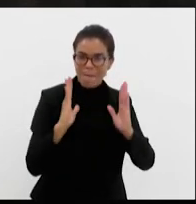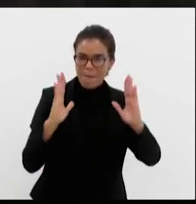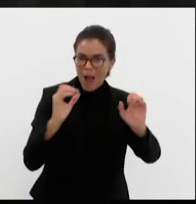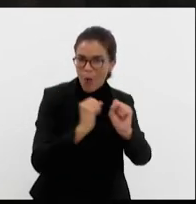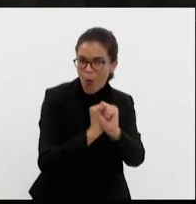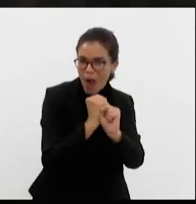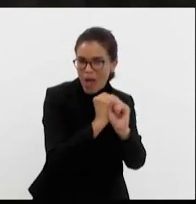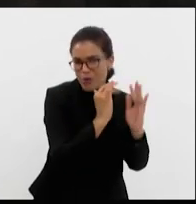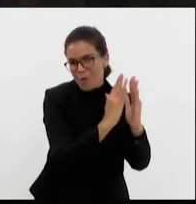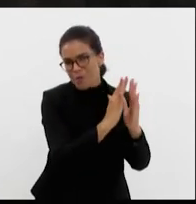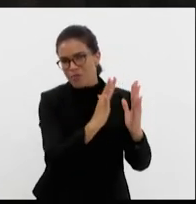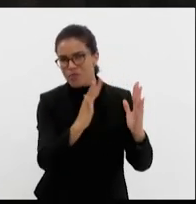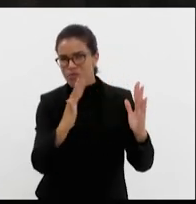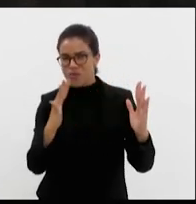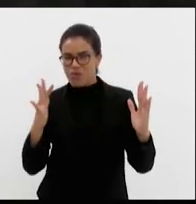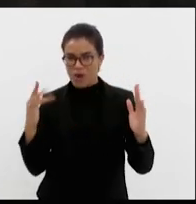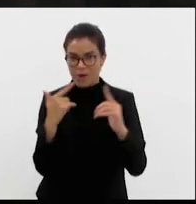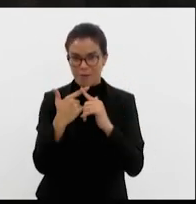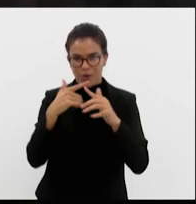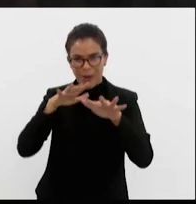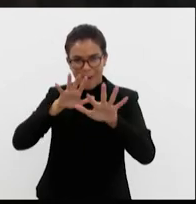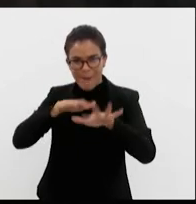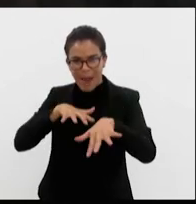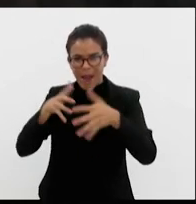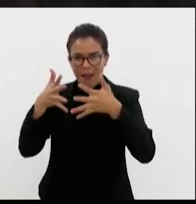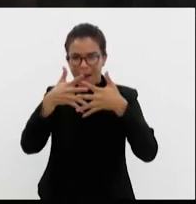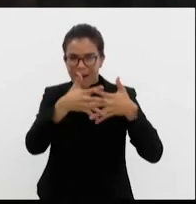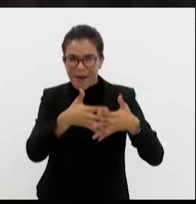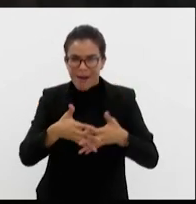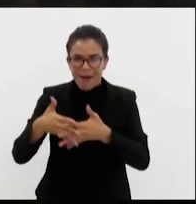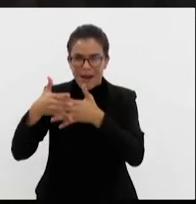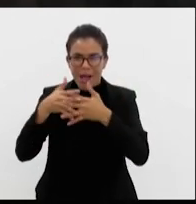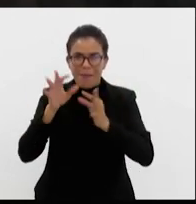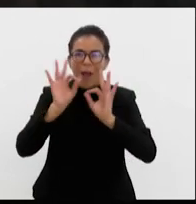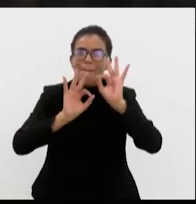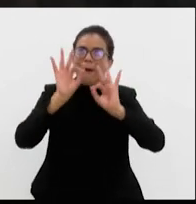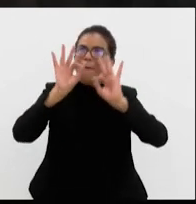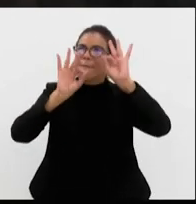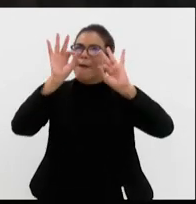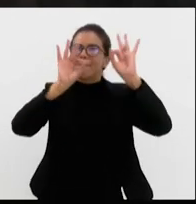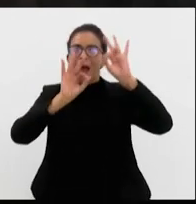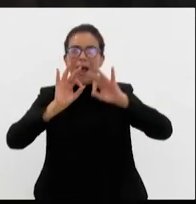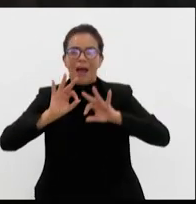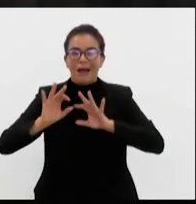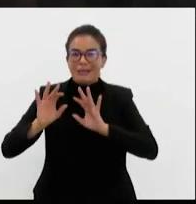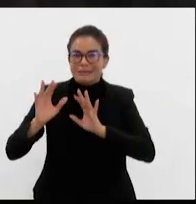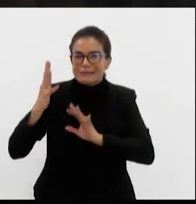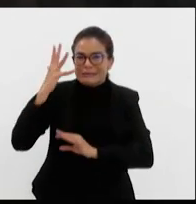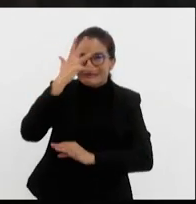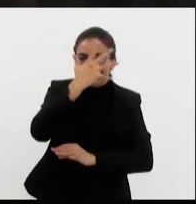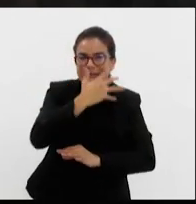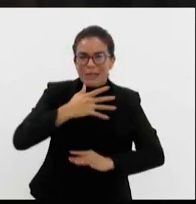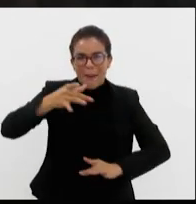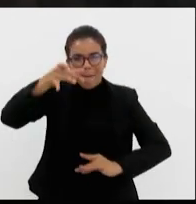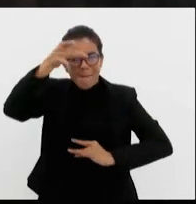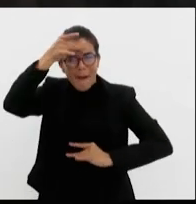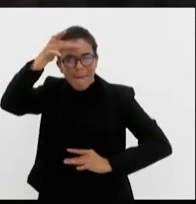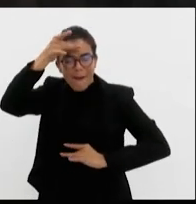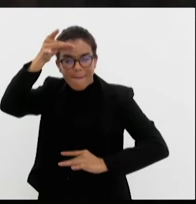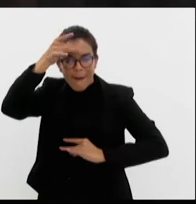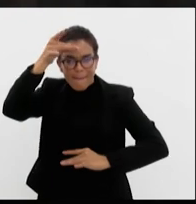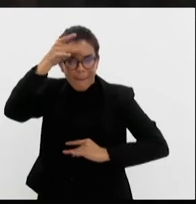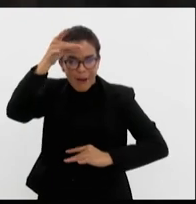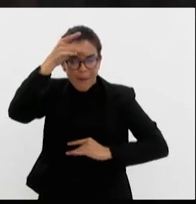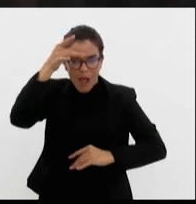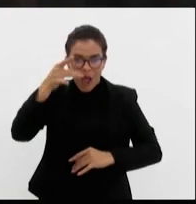aquele desfile com tantos carros alegóricos, com tantas alegorias, com tantas fantasias, e aquilo é